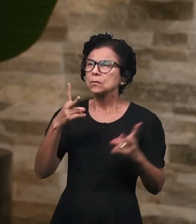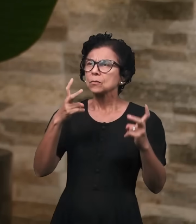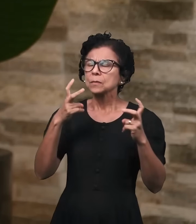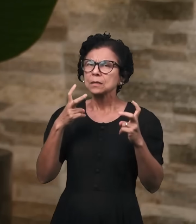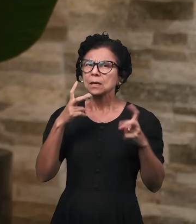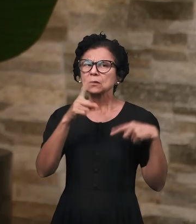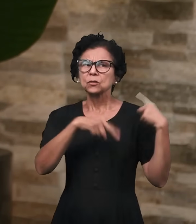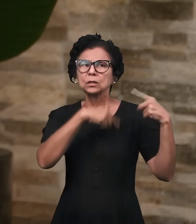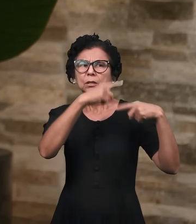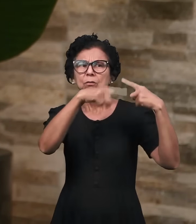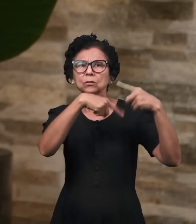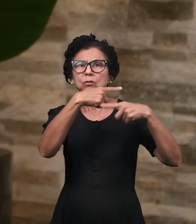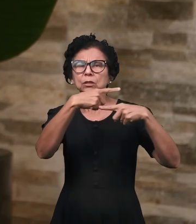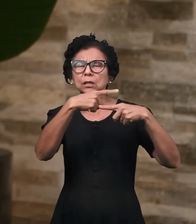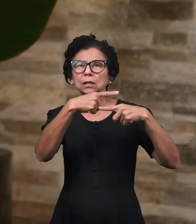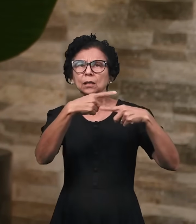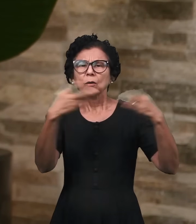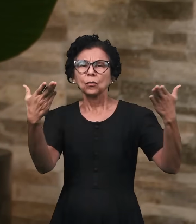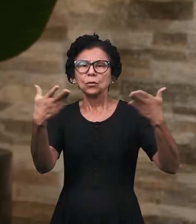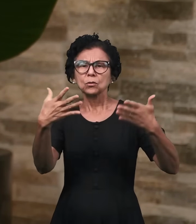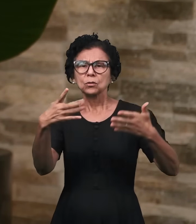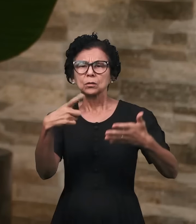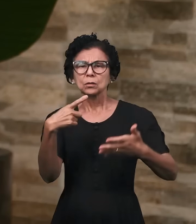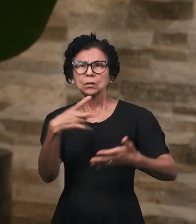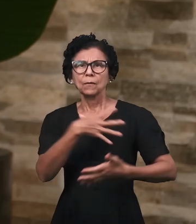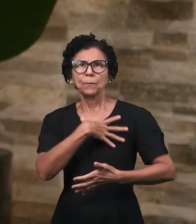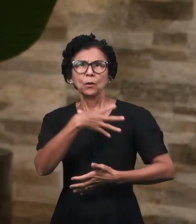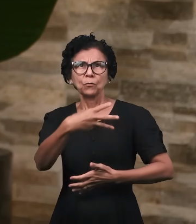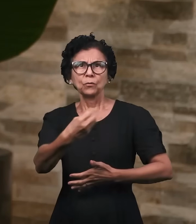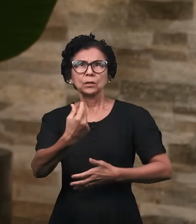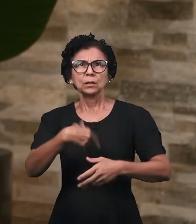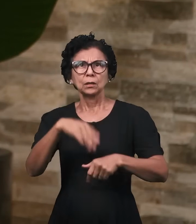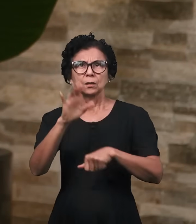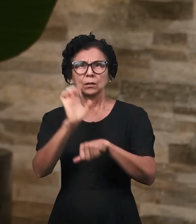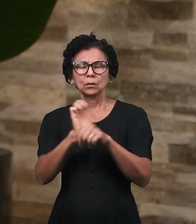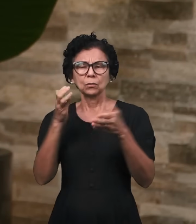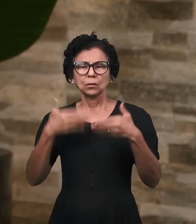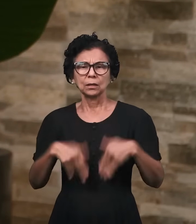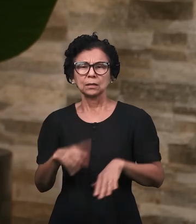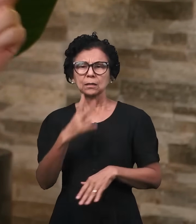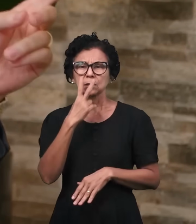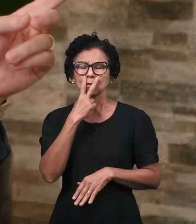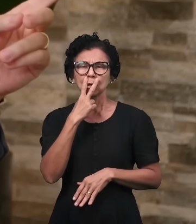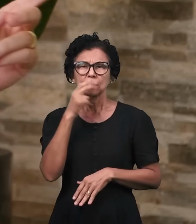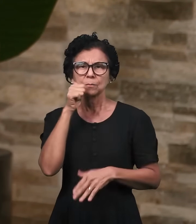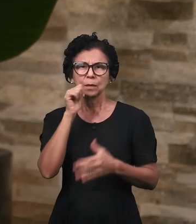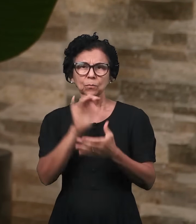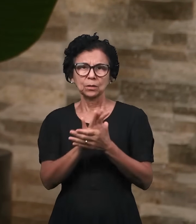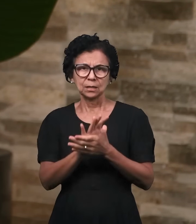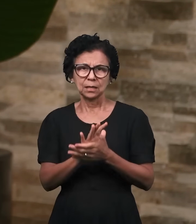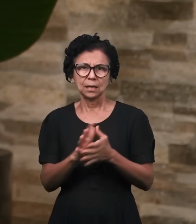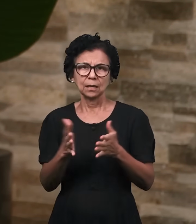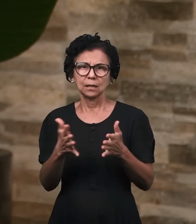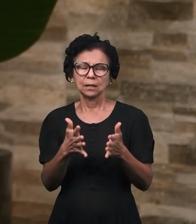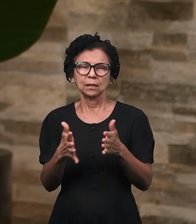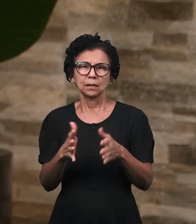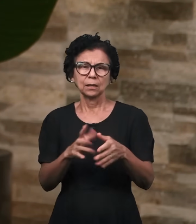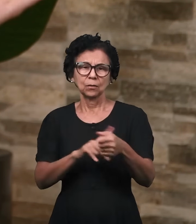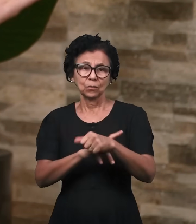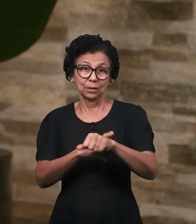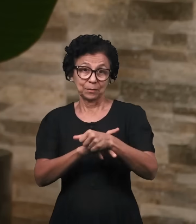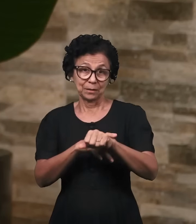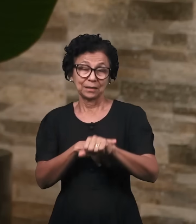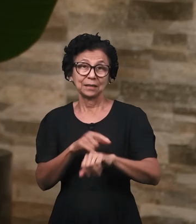exemplo, nos meus filhos. Eu sou do estado do Espírito Santo, sou natural de Vitória, minha esposa é de Guarapari, e nós passamos as férias agora,